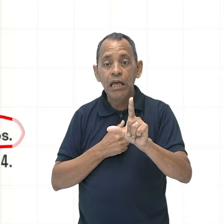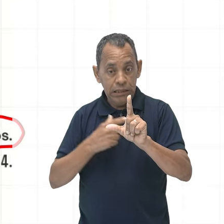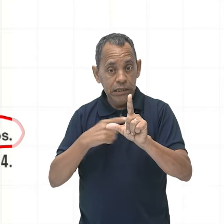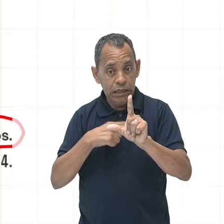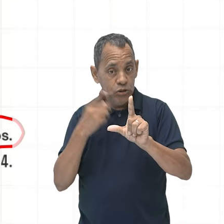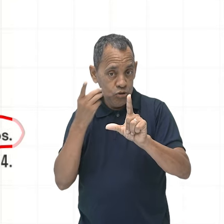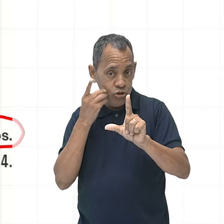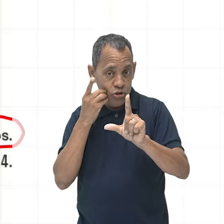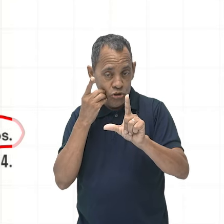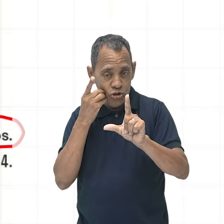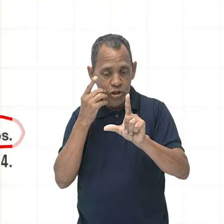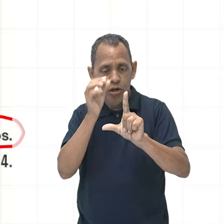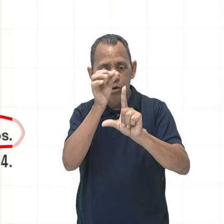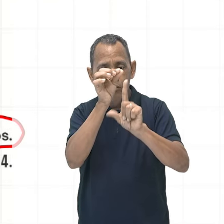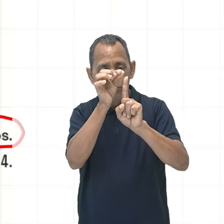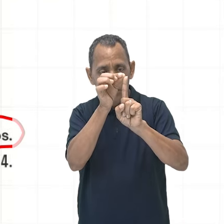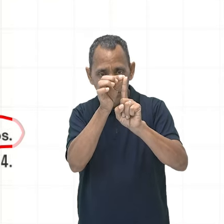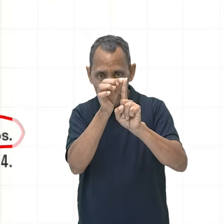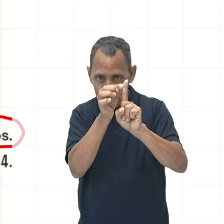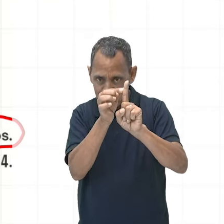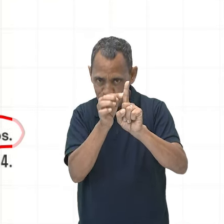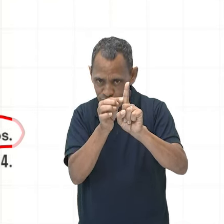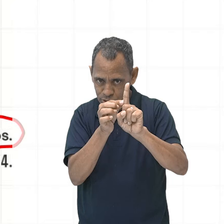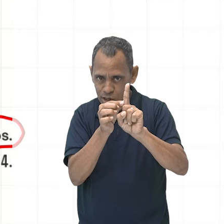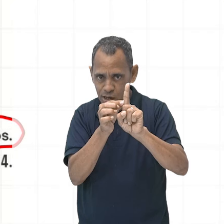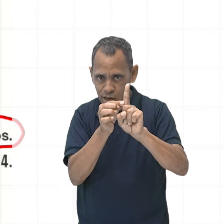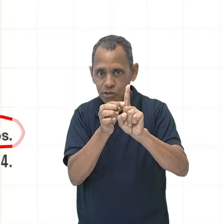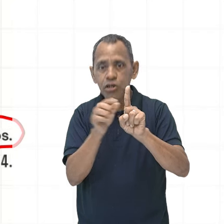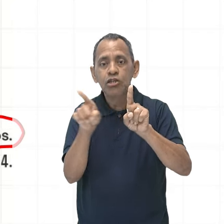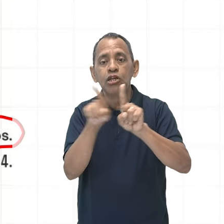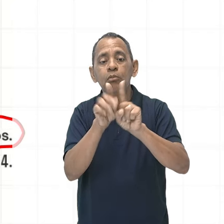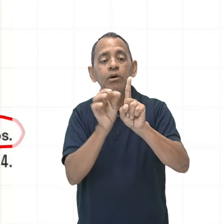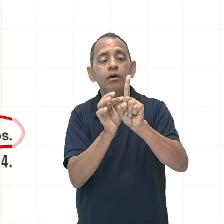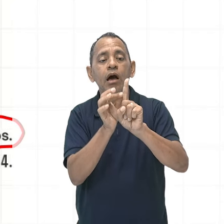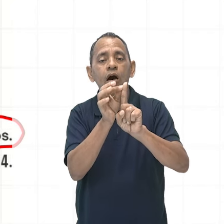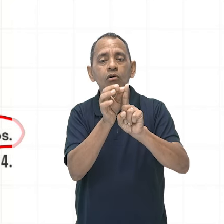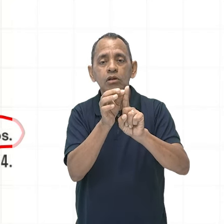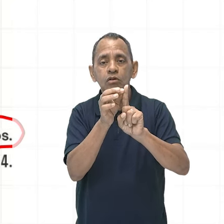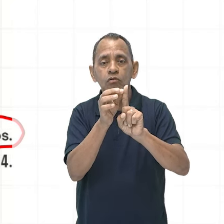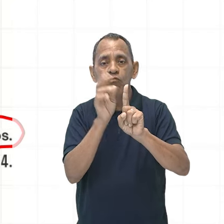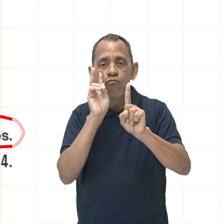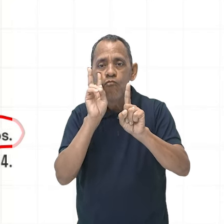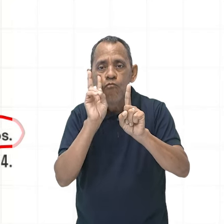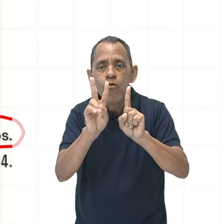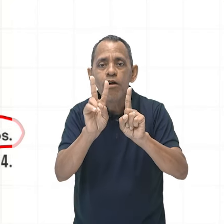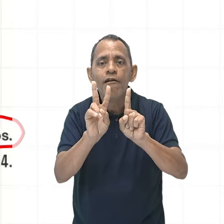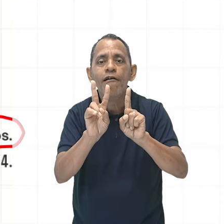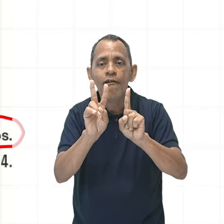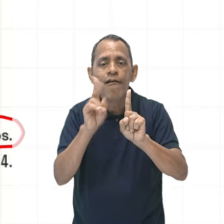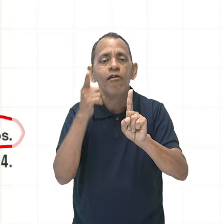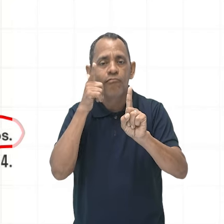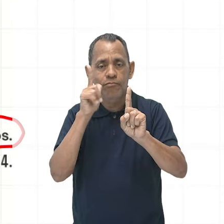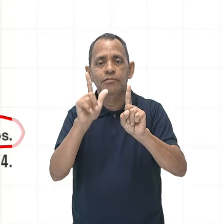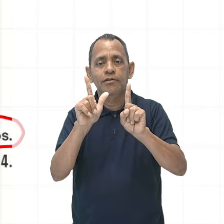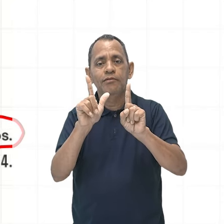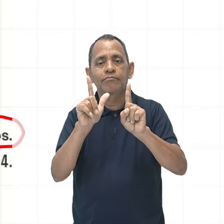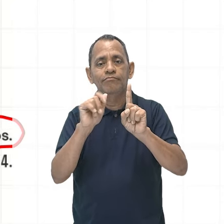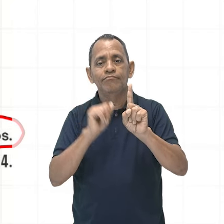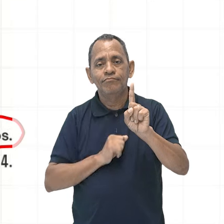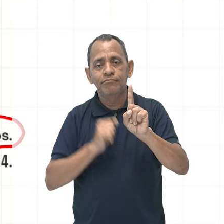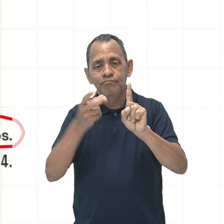temperatura mais baixa, né? Então, se a gente observar, só em olhar a linha, a gente consegue observar que a temperatura